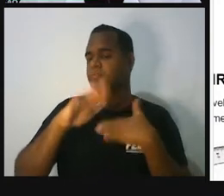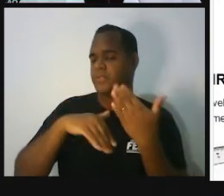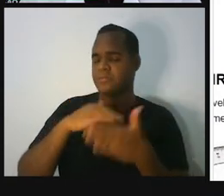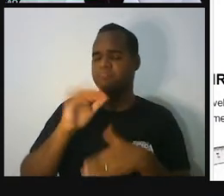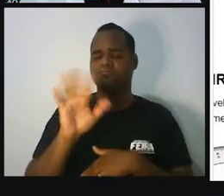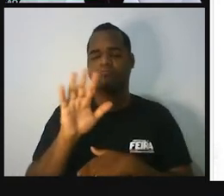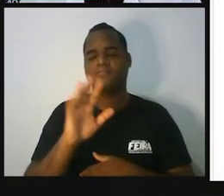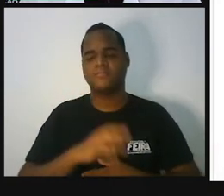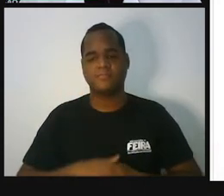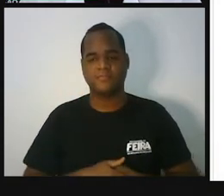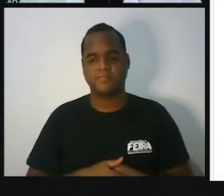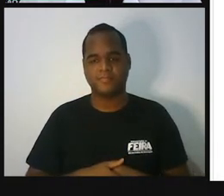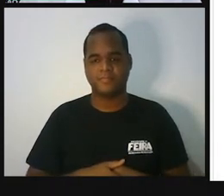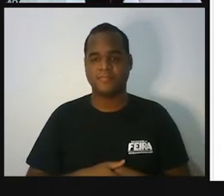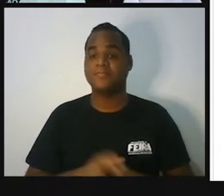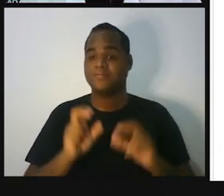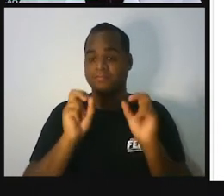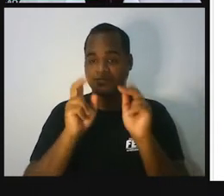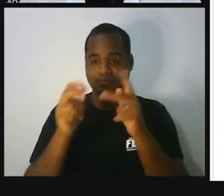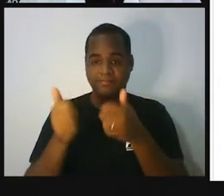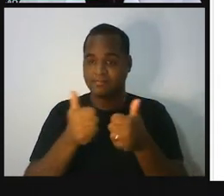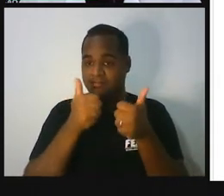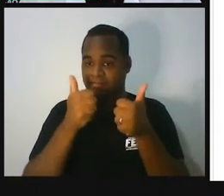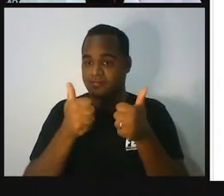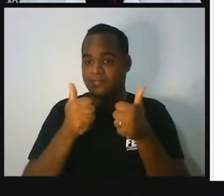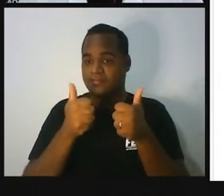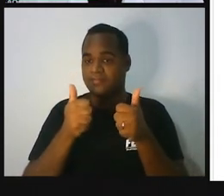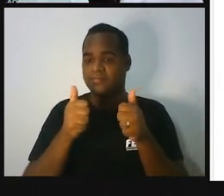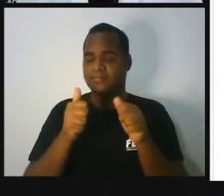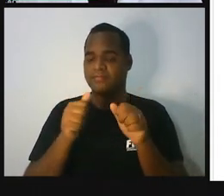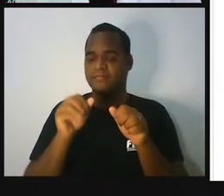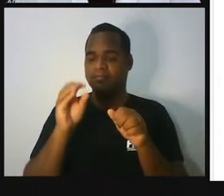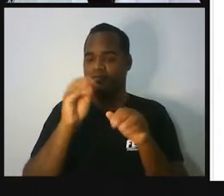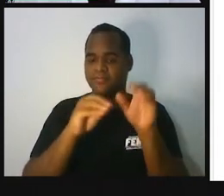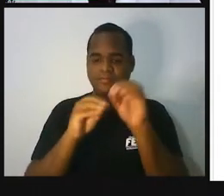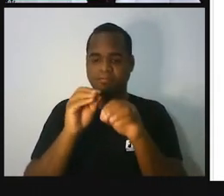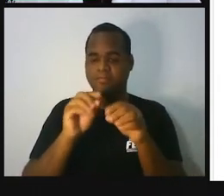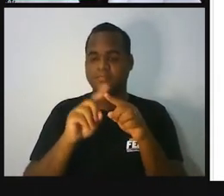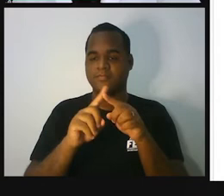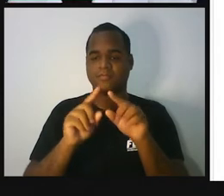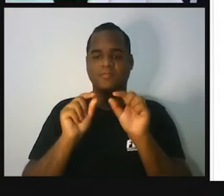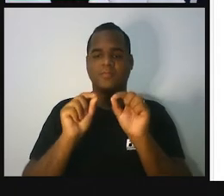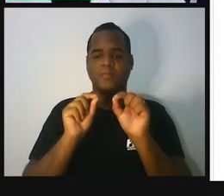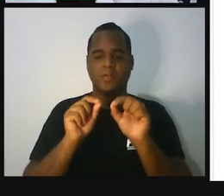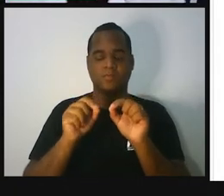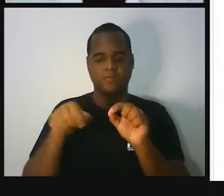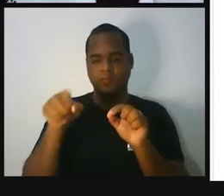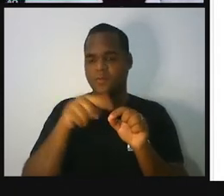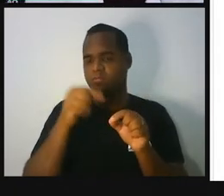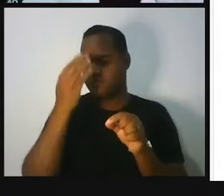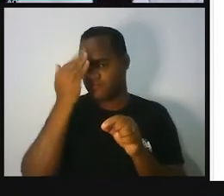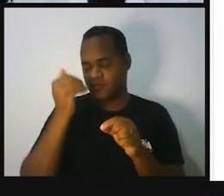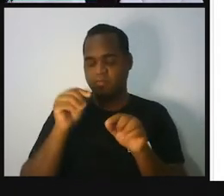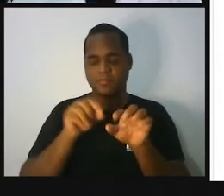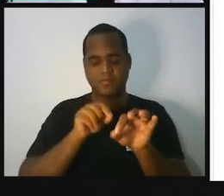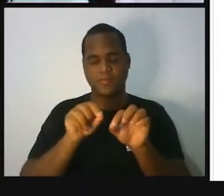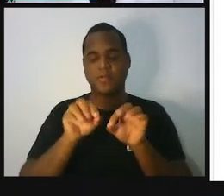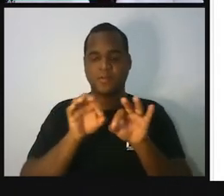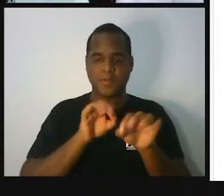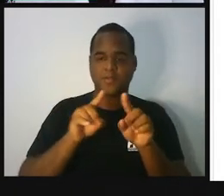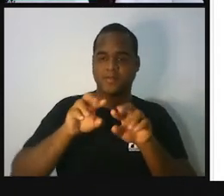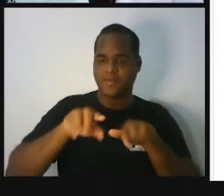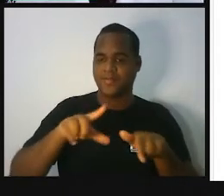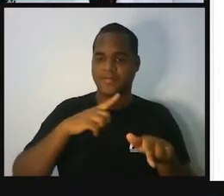muito pronto vamos escrever o que é ângulo ângulo é isso que a gente acabou de fazer